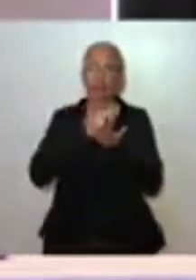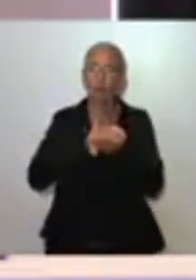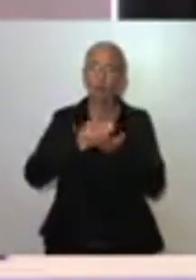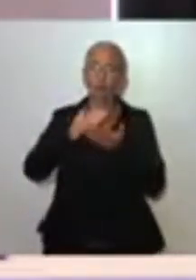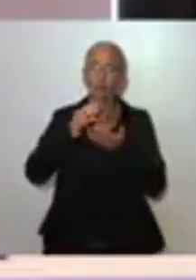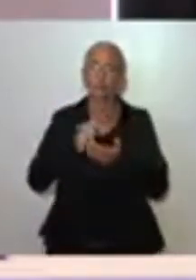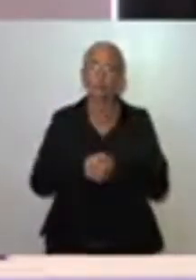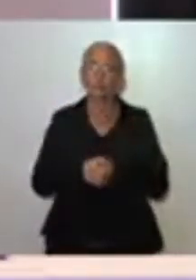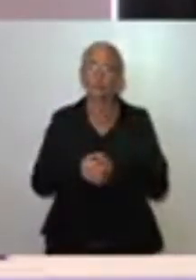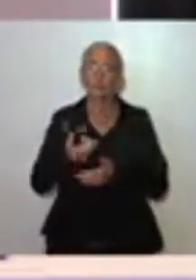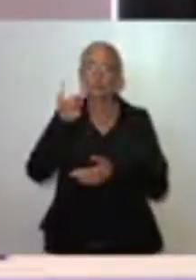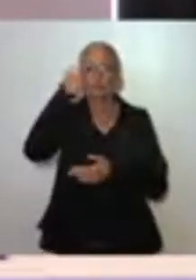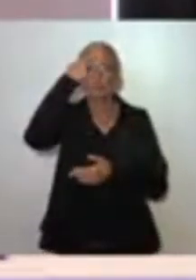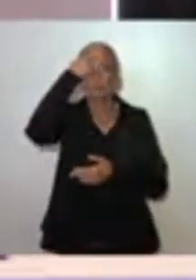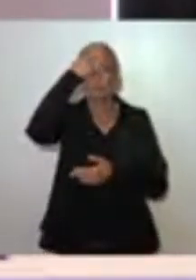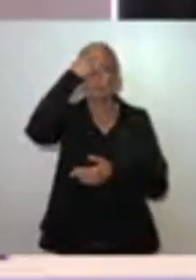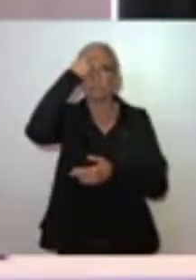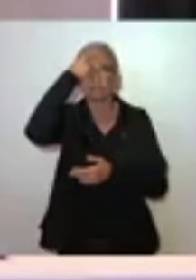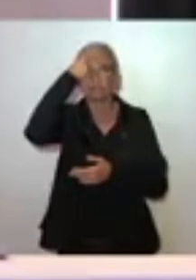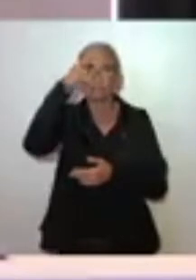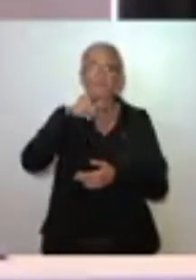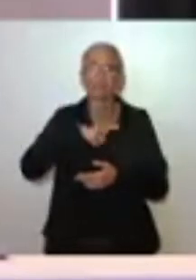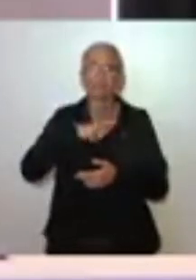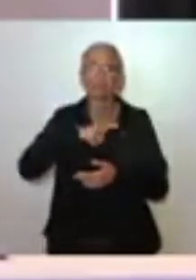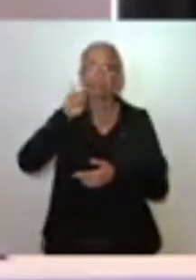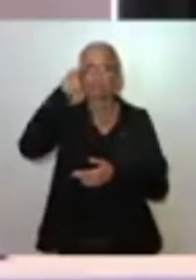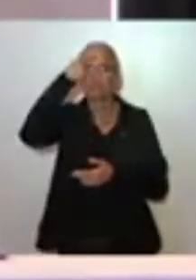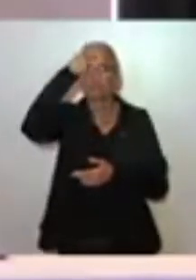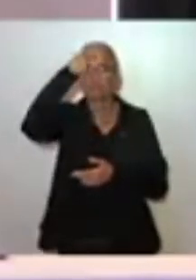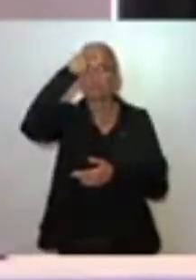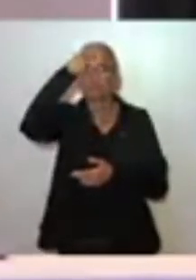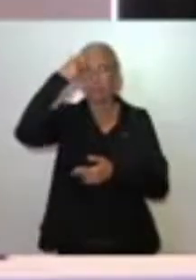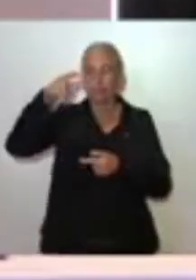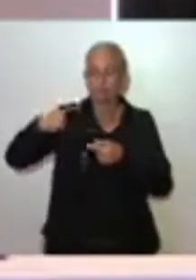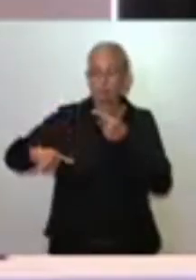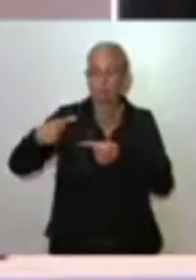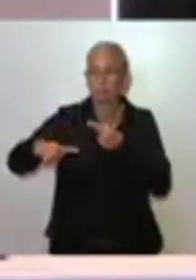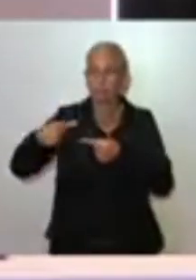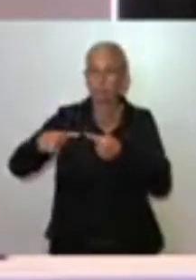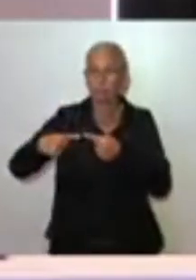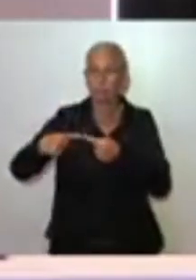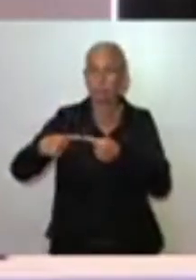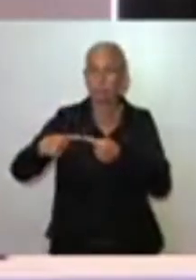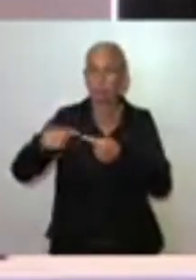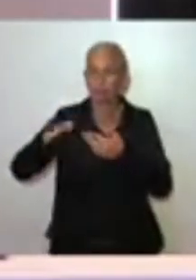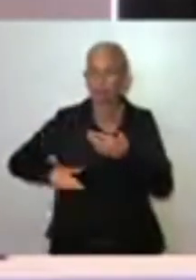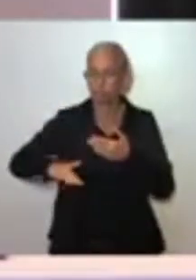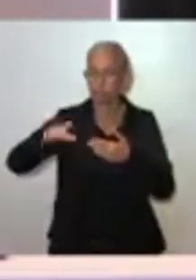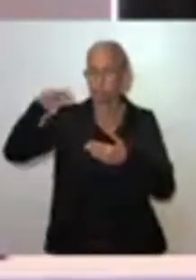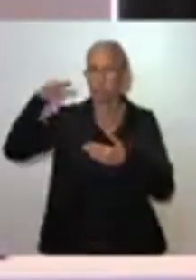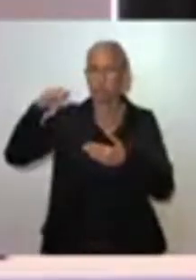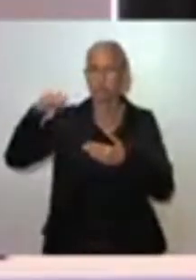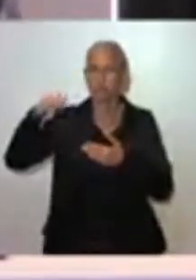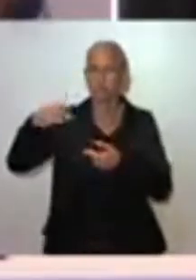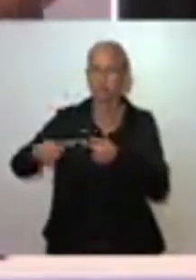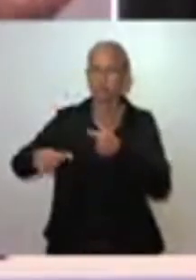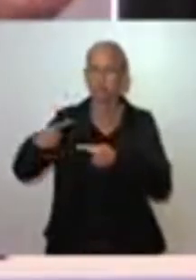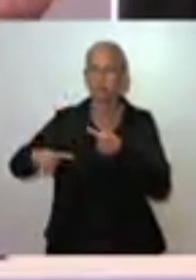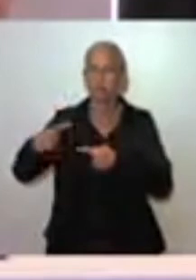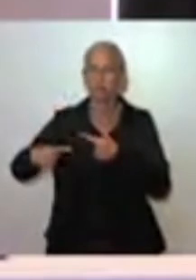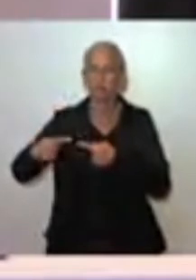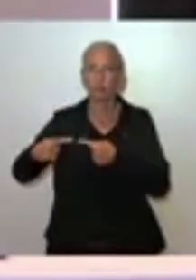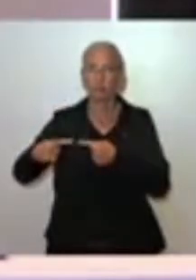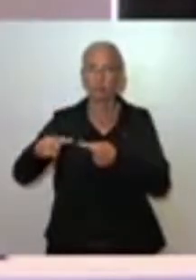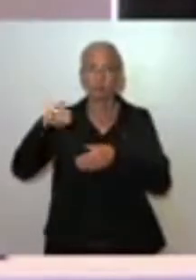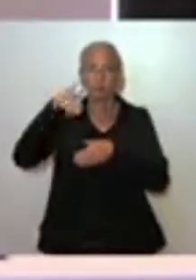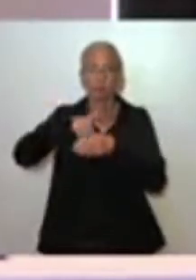a ter consciência e participar da vida pública Desde o Primeiro Momento de participar da vida Pública pode ser sendo